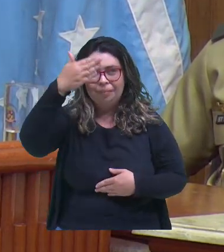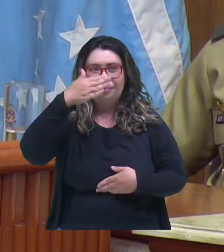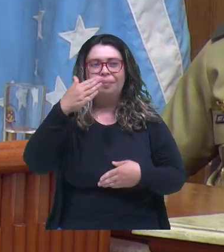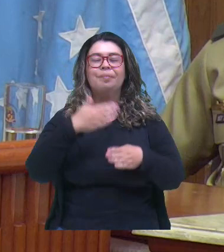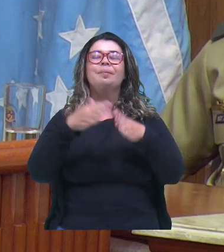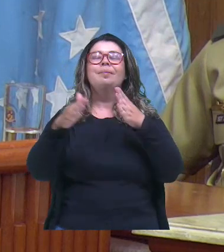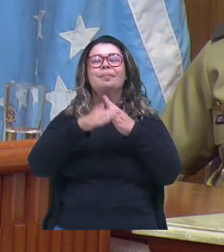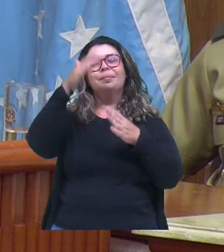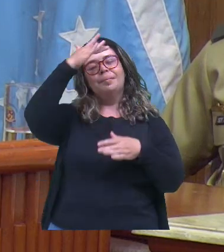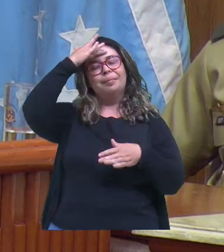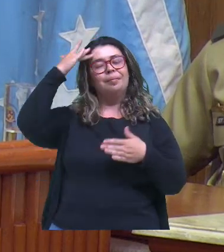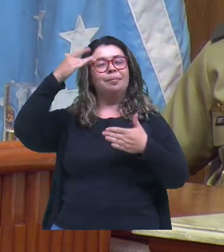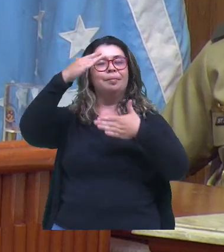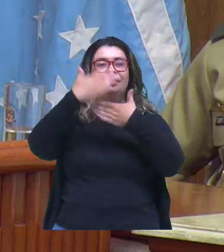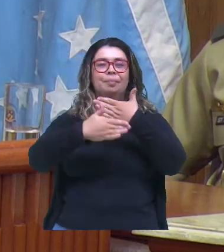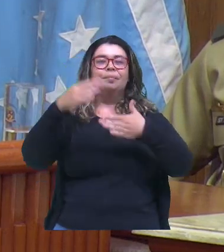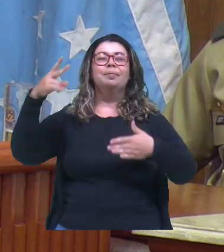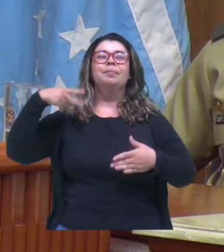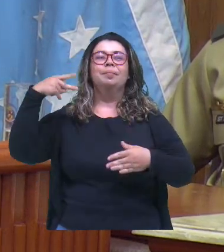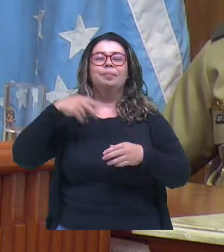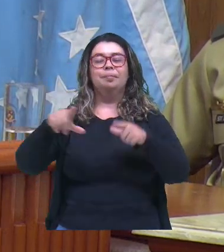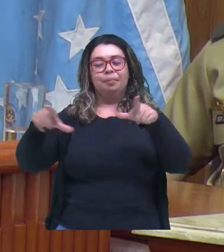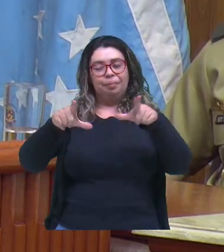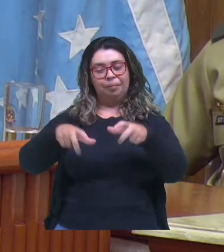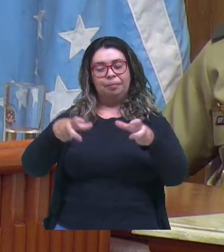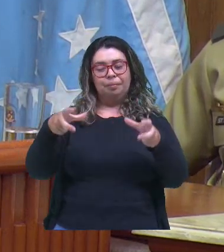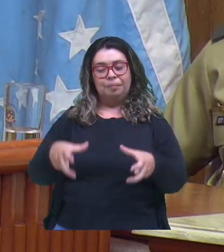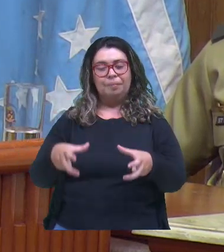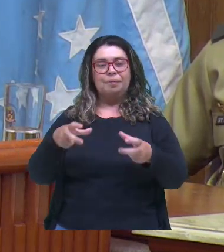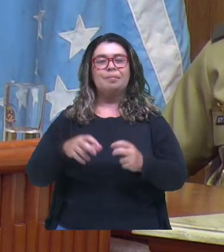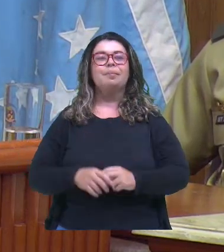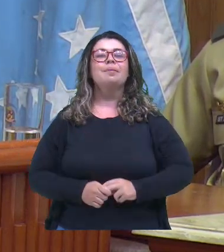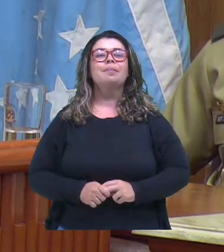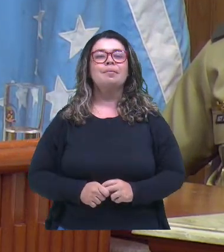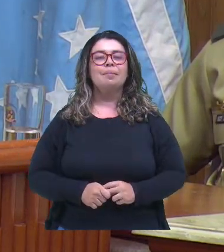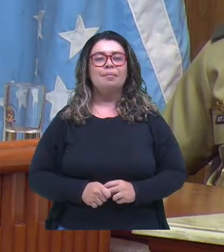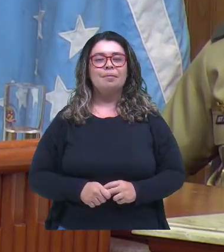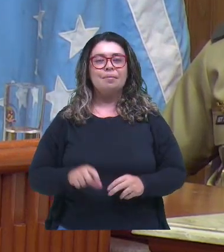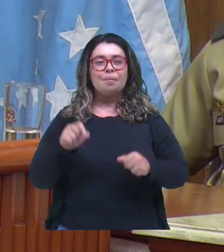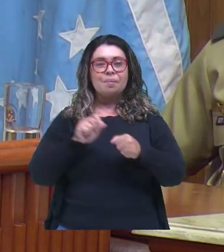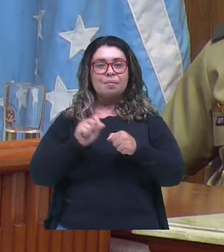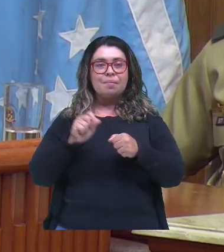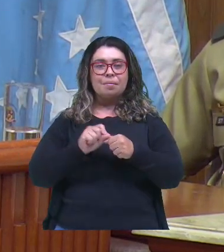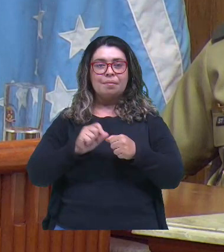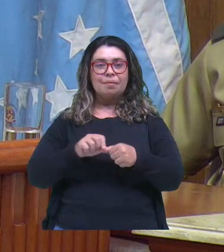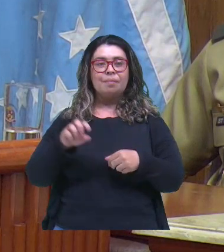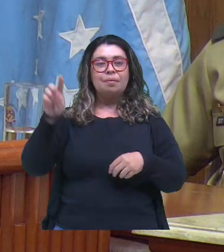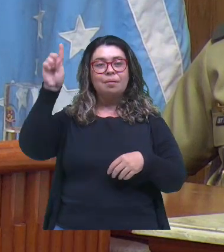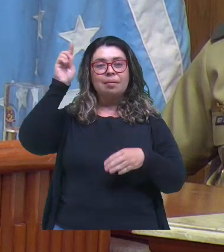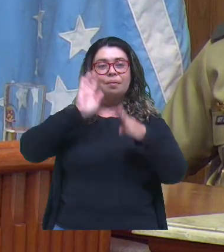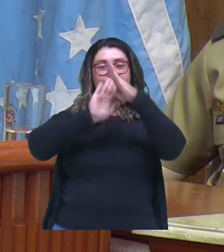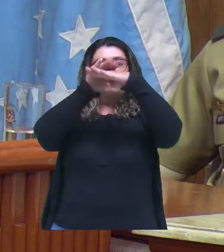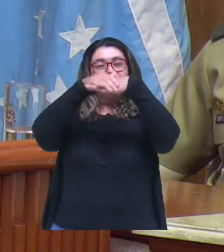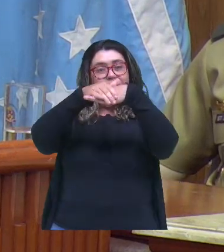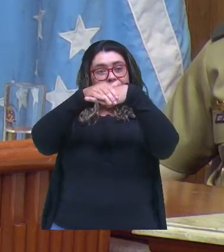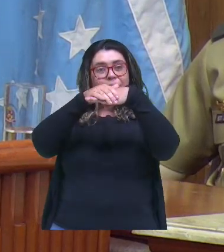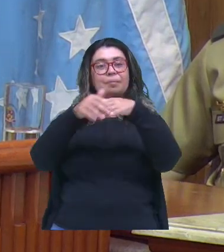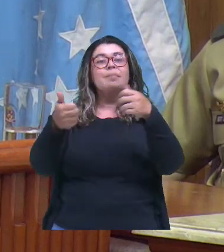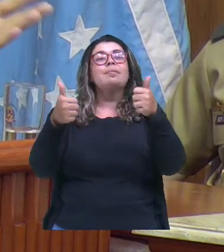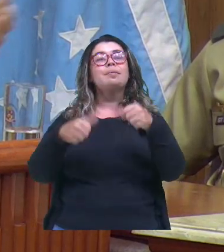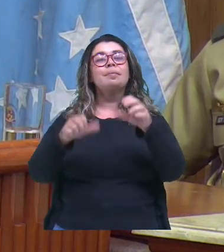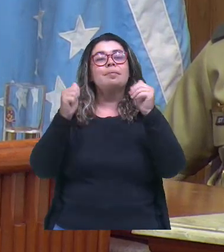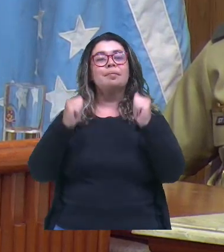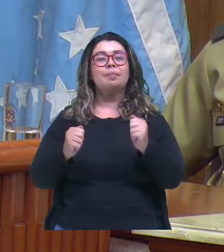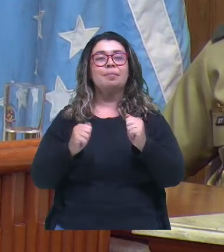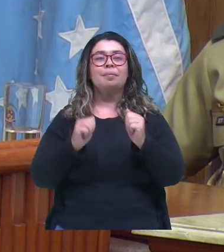público presente, aos vereadores e aos servidores dessa Casa de Leis que fez essa cerimônia ser possível. Queria parabenizar o